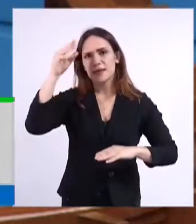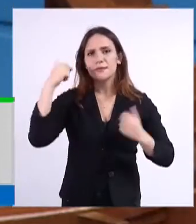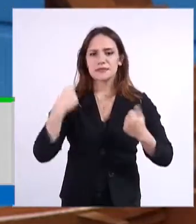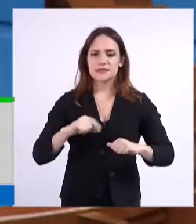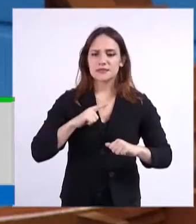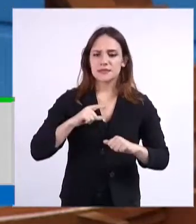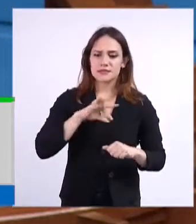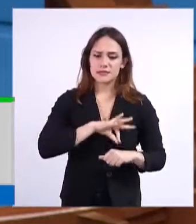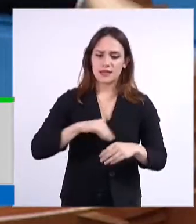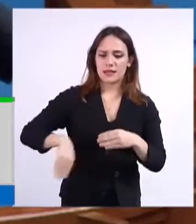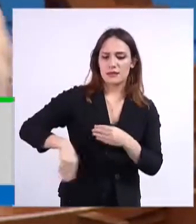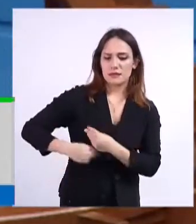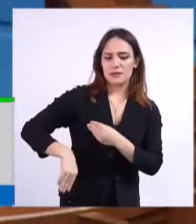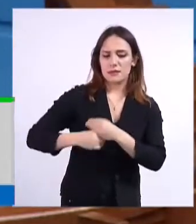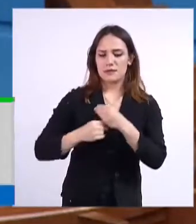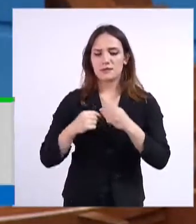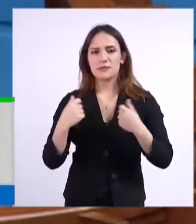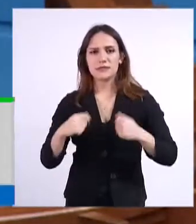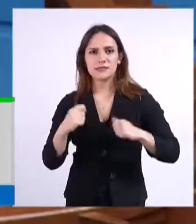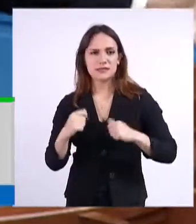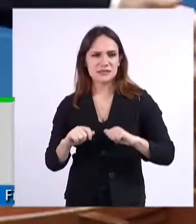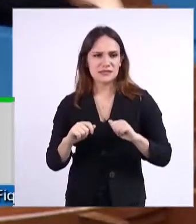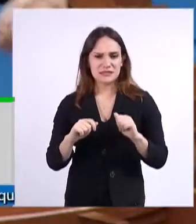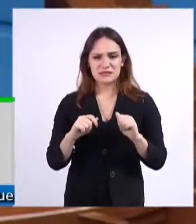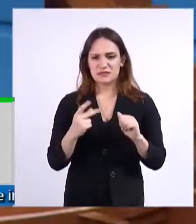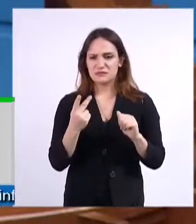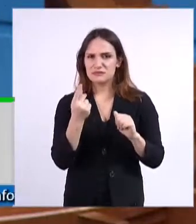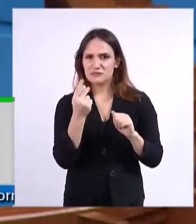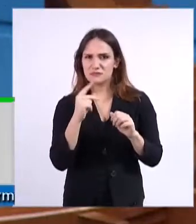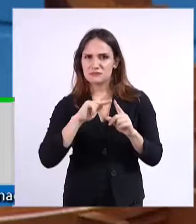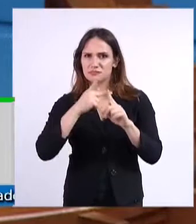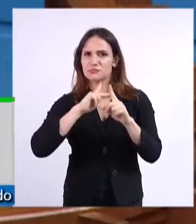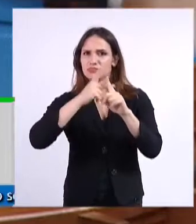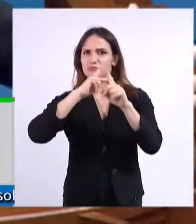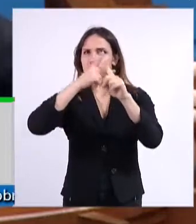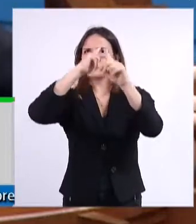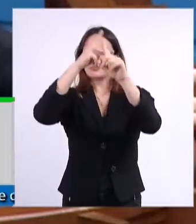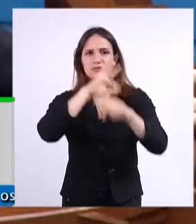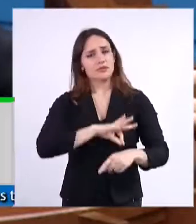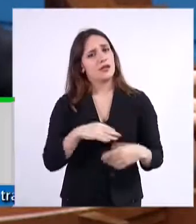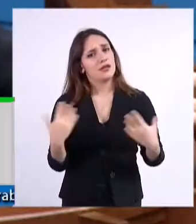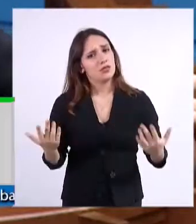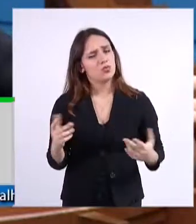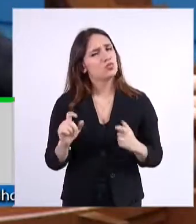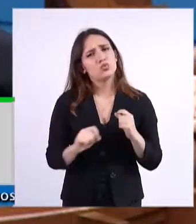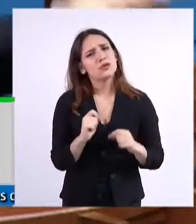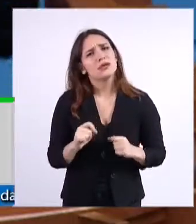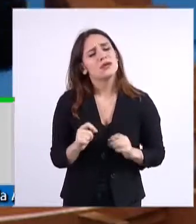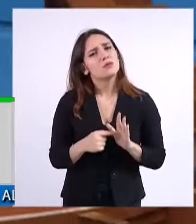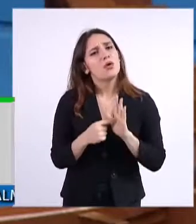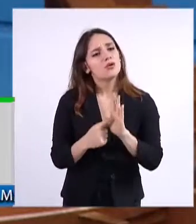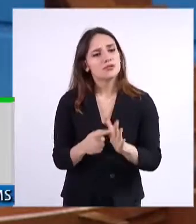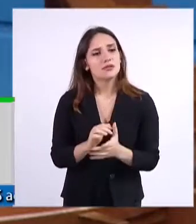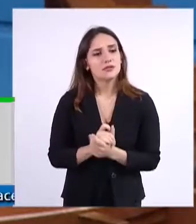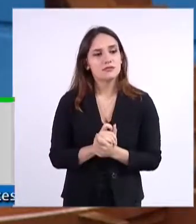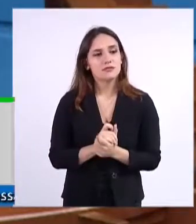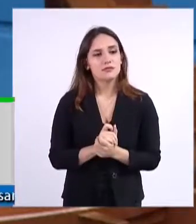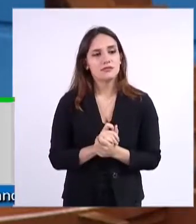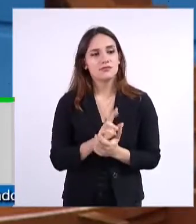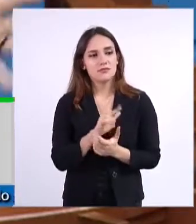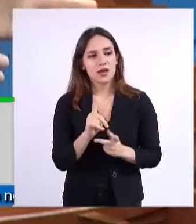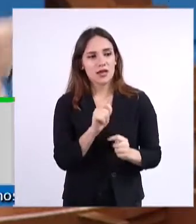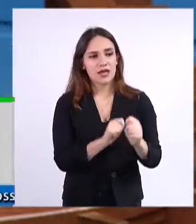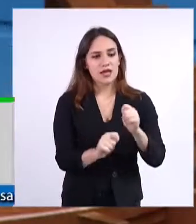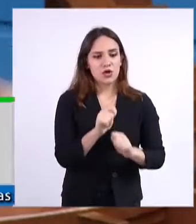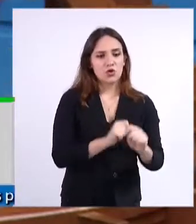gratificações, com paridade, com integralidade, com isso e com aquilo, e, conclusão, ia economizar 100 milhões,